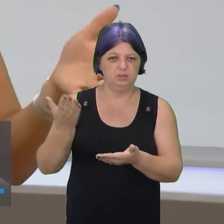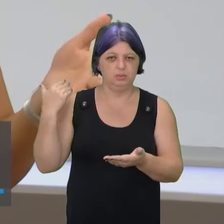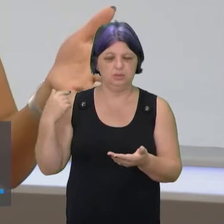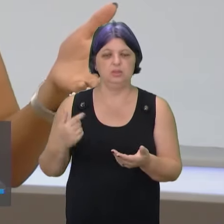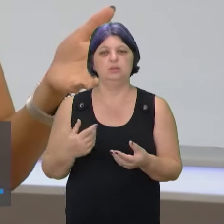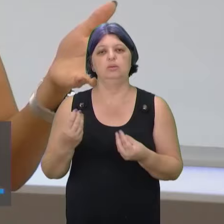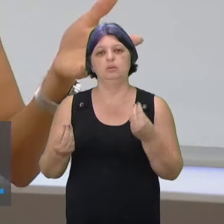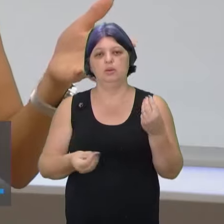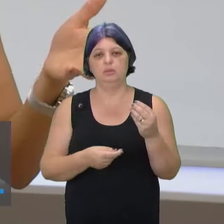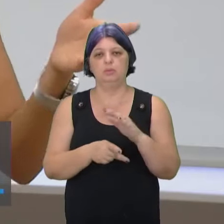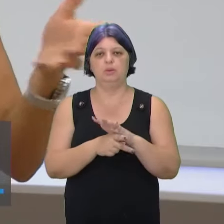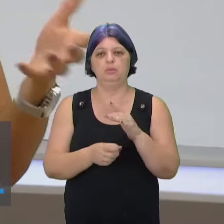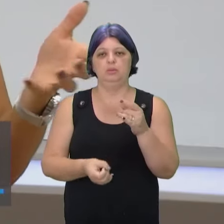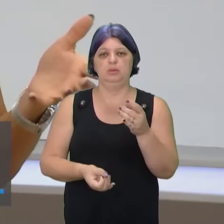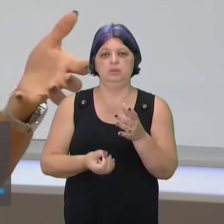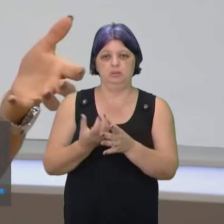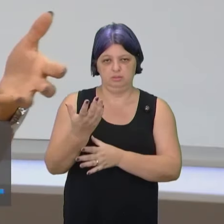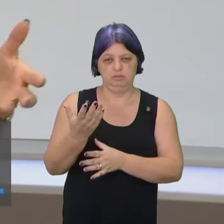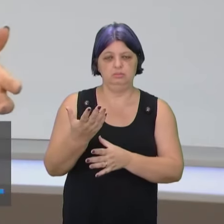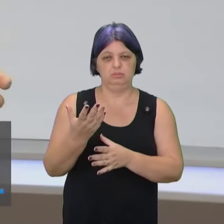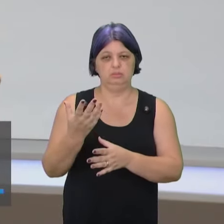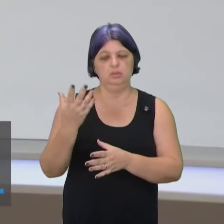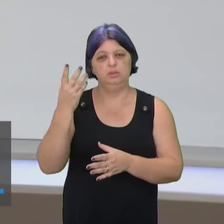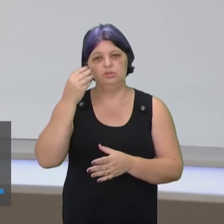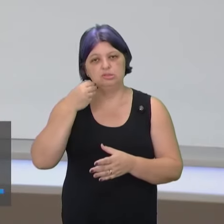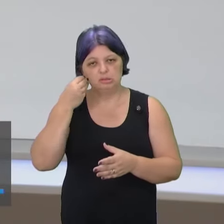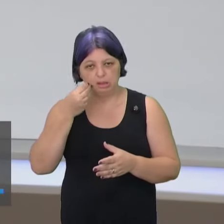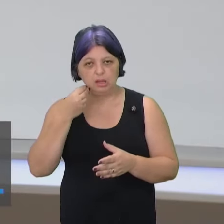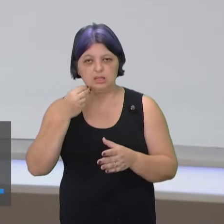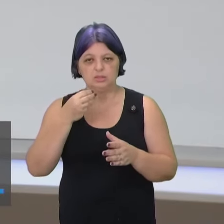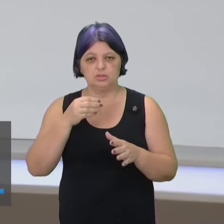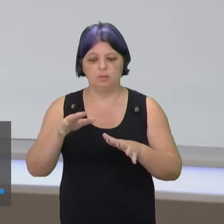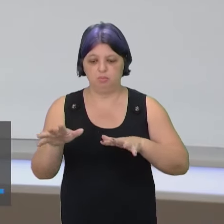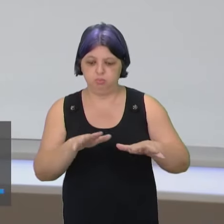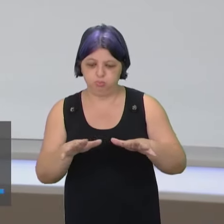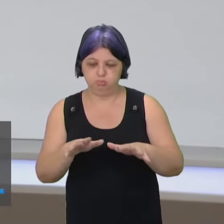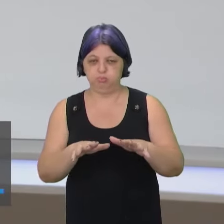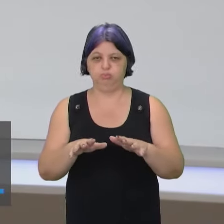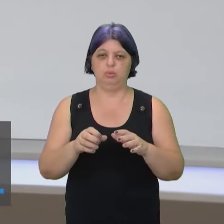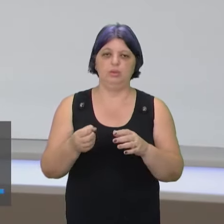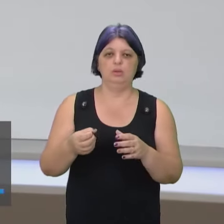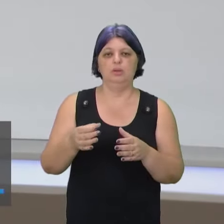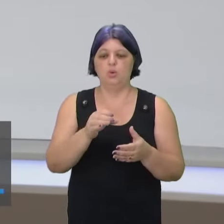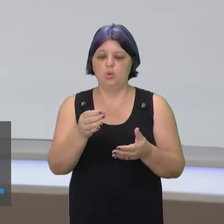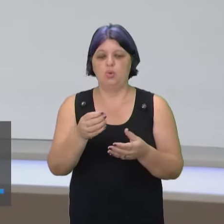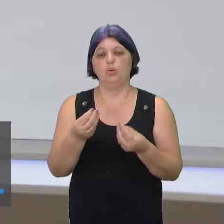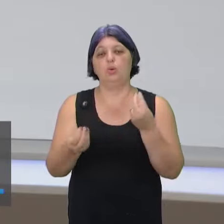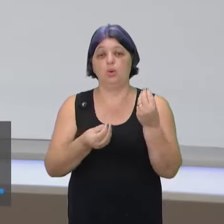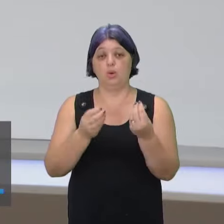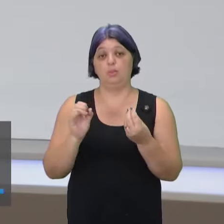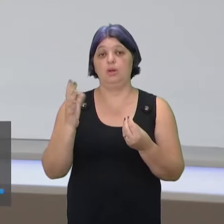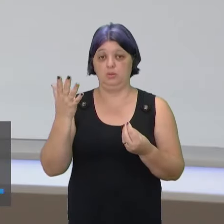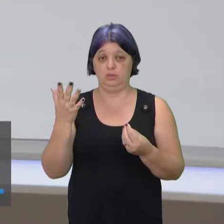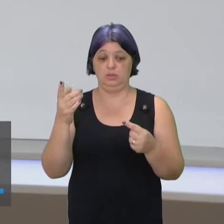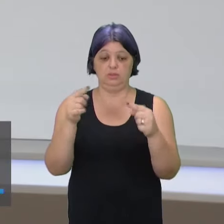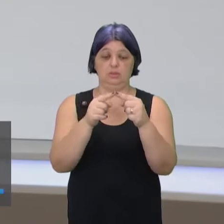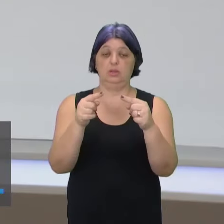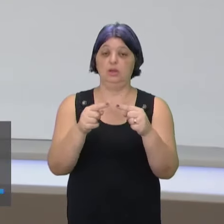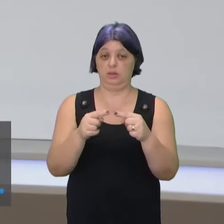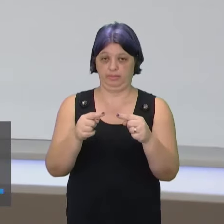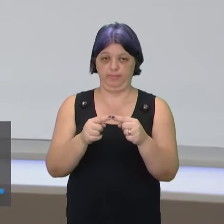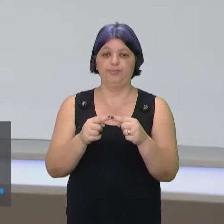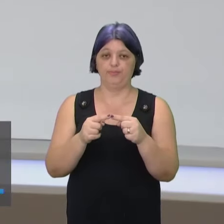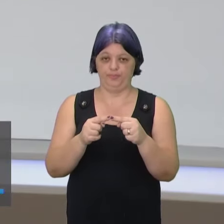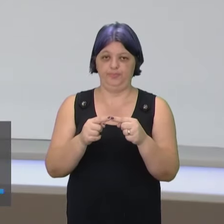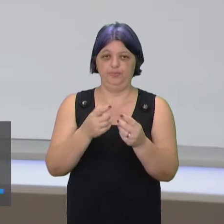construir um sismógrafo caseiro, né? E tentar compreender seu funcionamento e associá-lo, né,